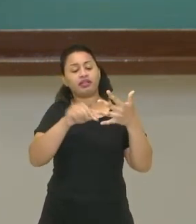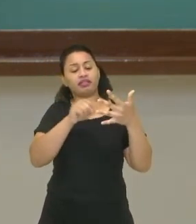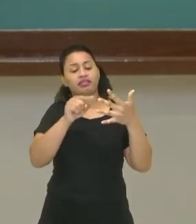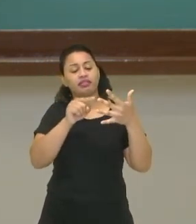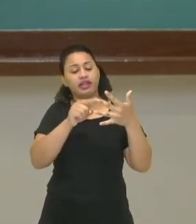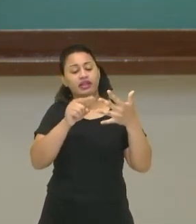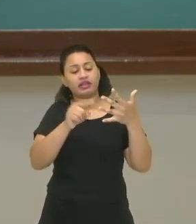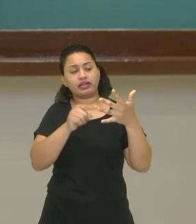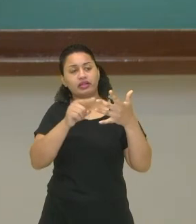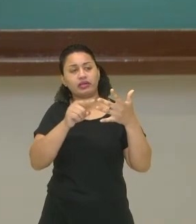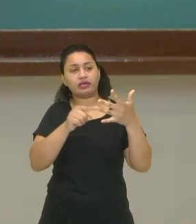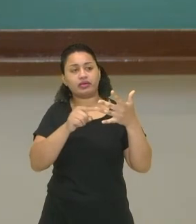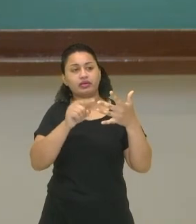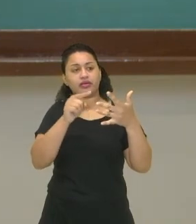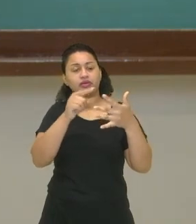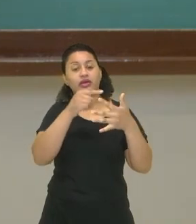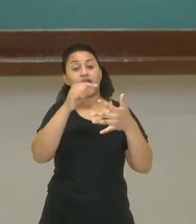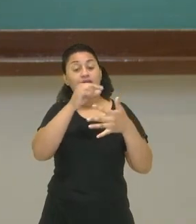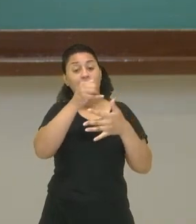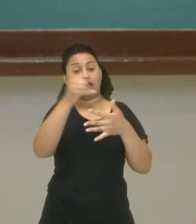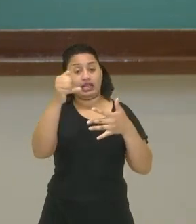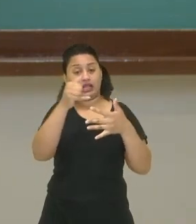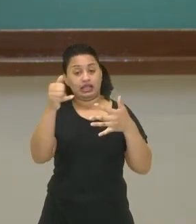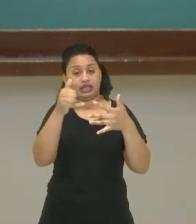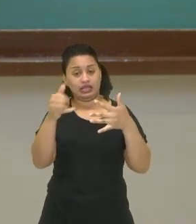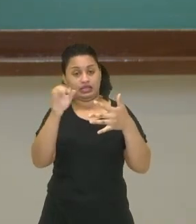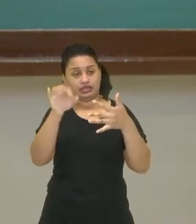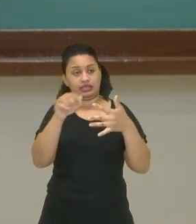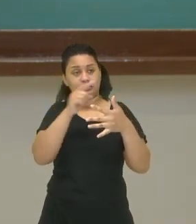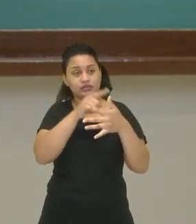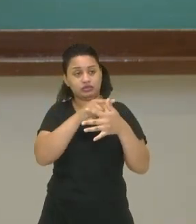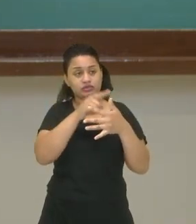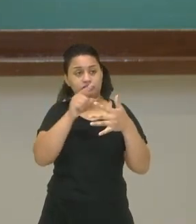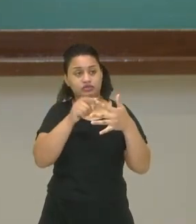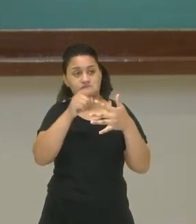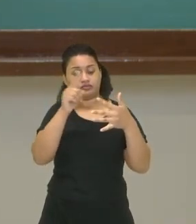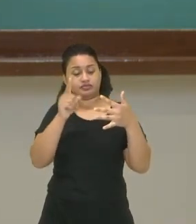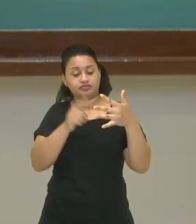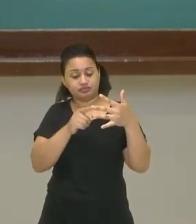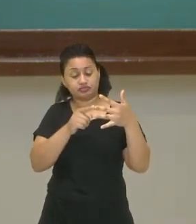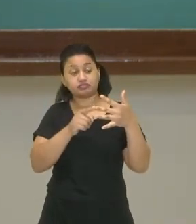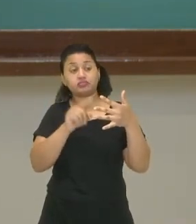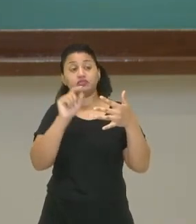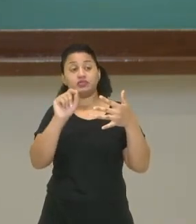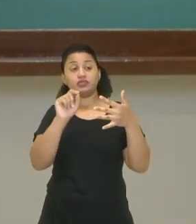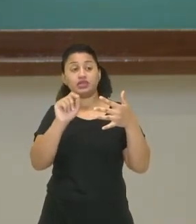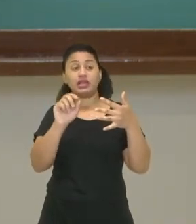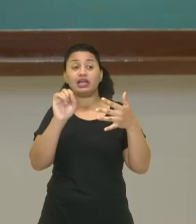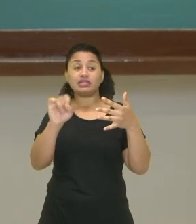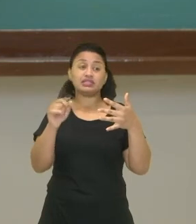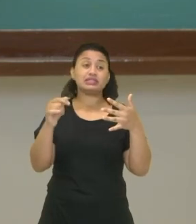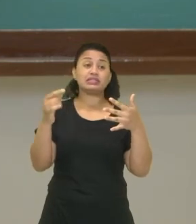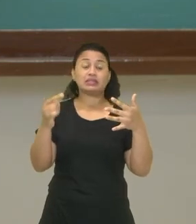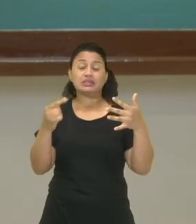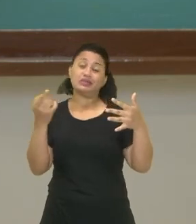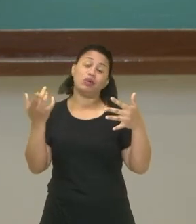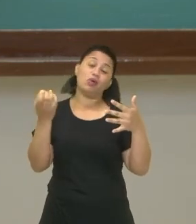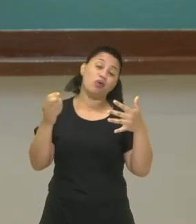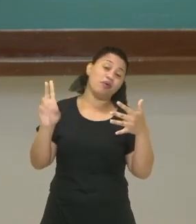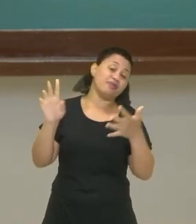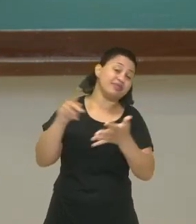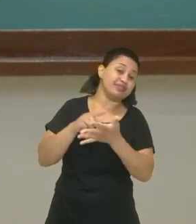ó. Verso, cada linha do poema. Acompanhe comigo. No verso 3, se é loucura, se é